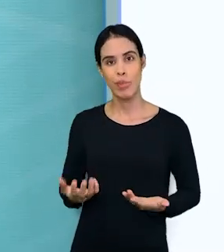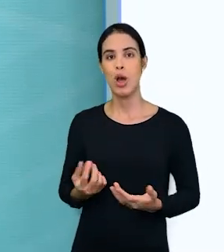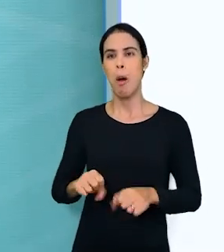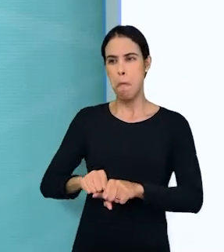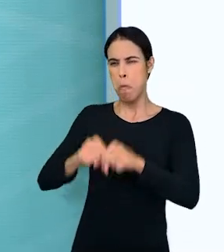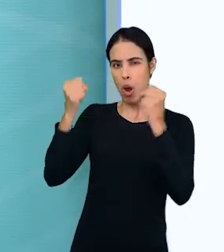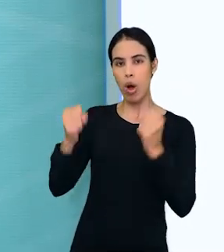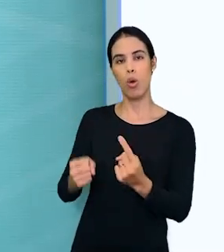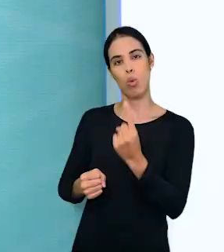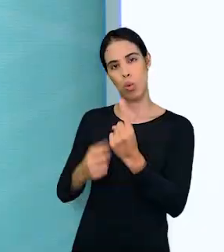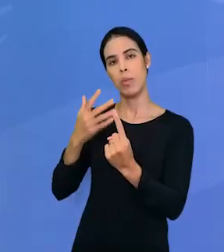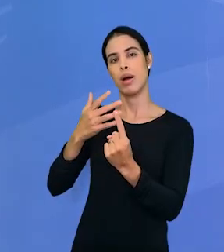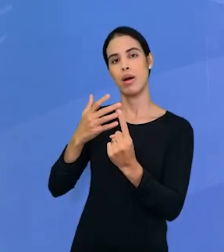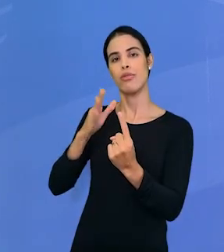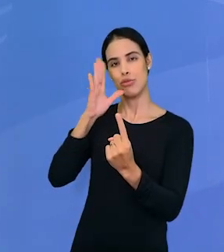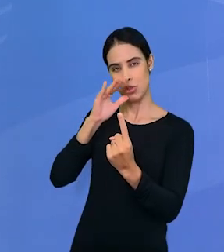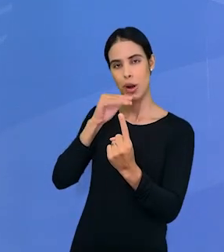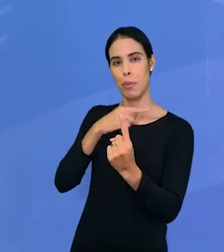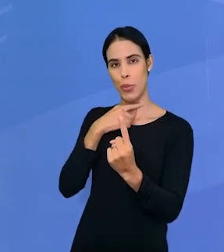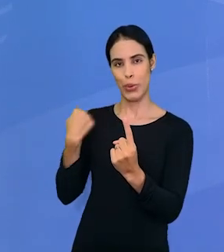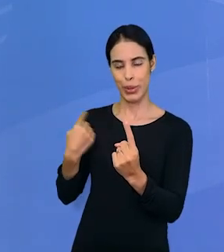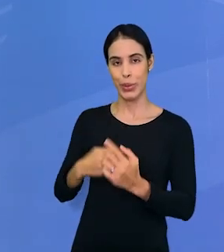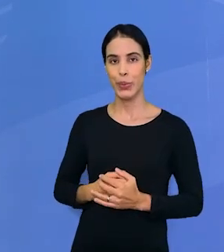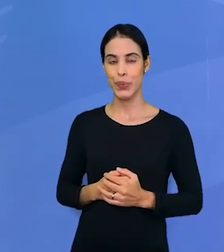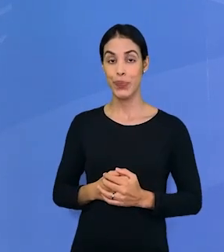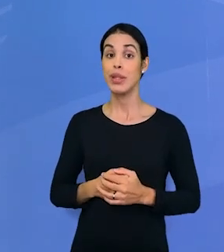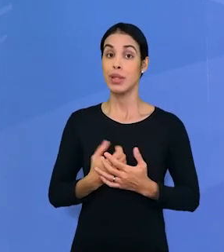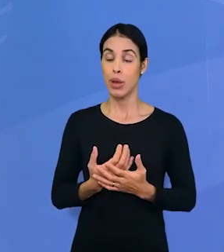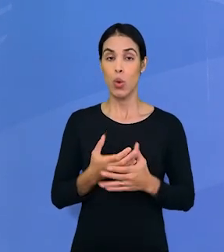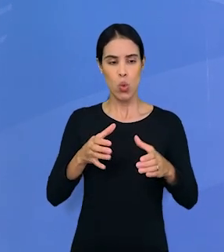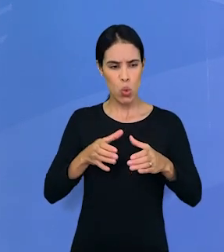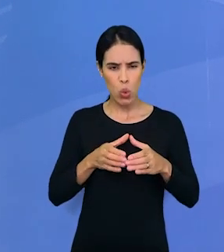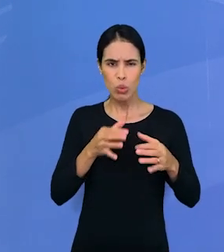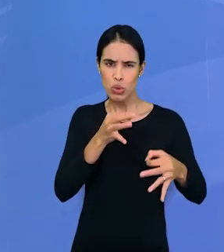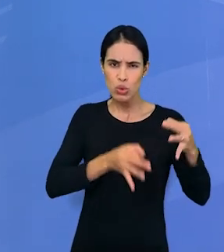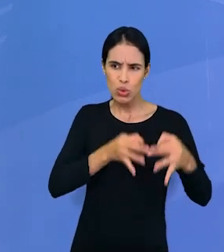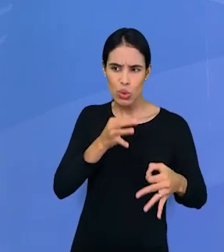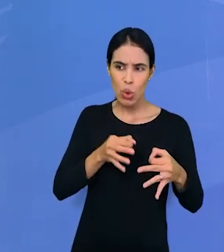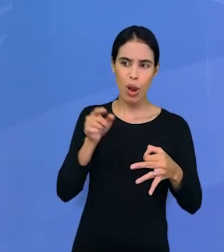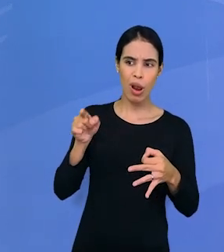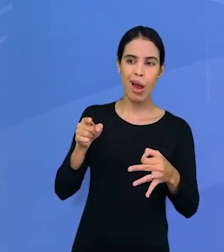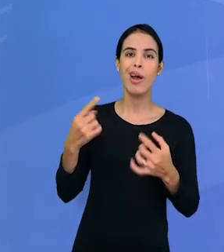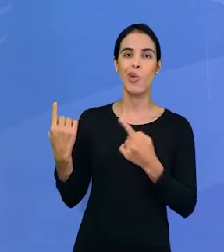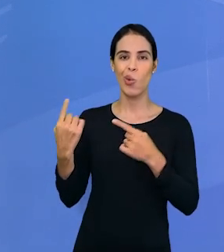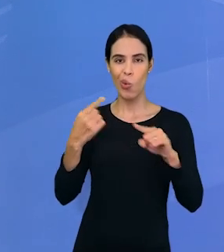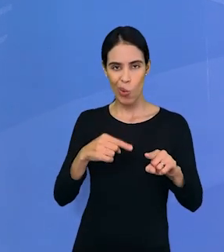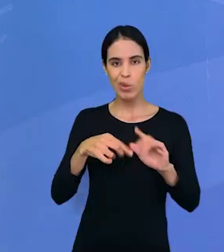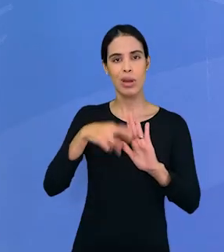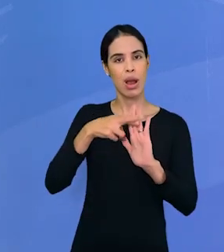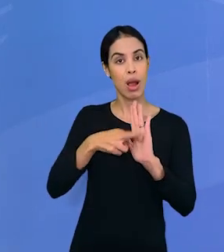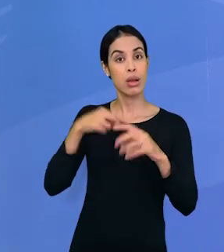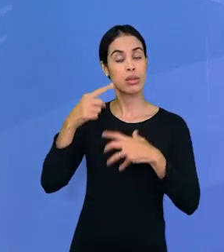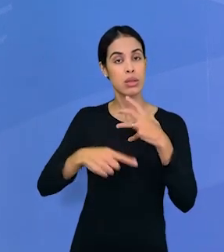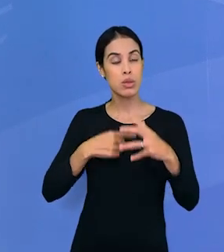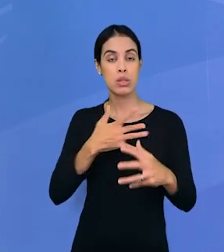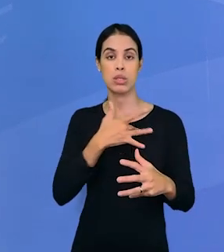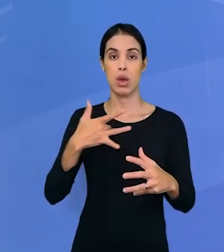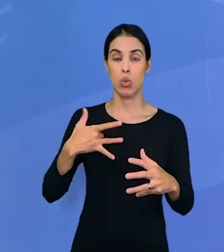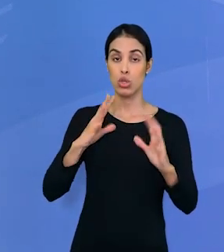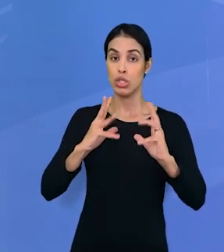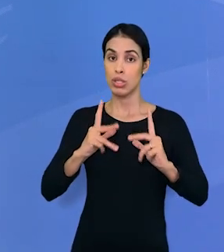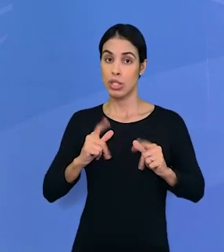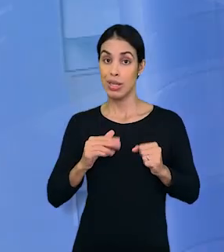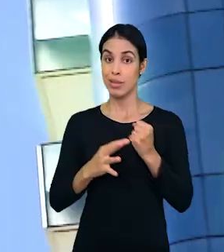na morte de um soldador. A terceira turma entendeu que a empresa contrariou as normas internacionais de saúde, higiene e segurança